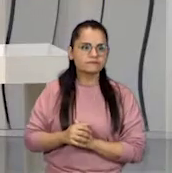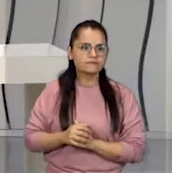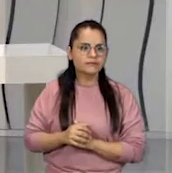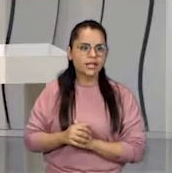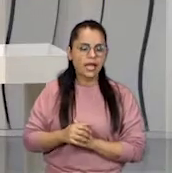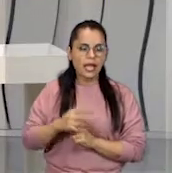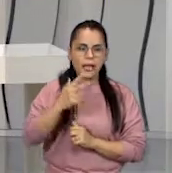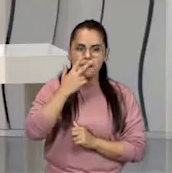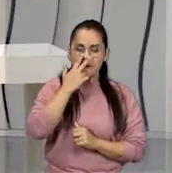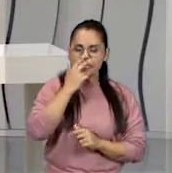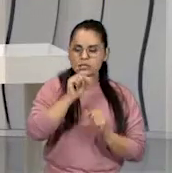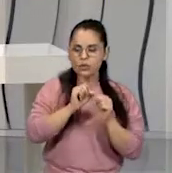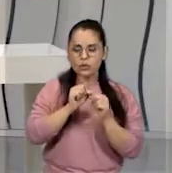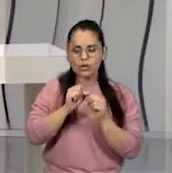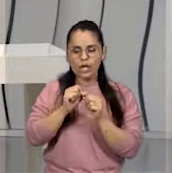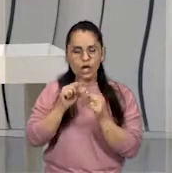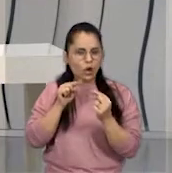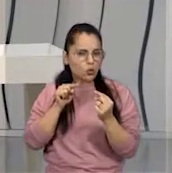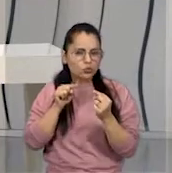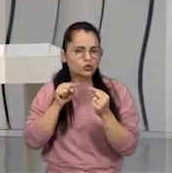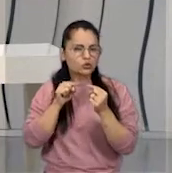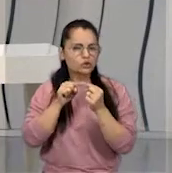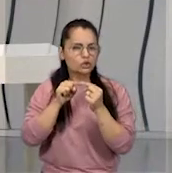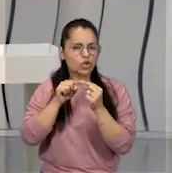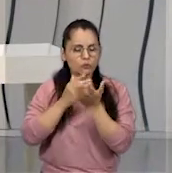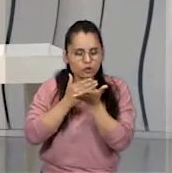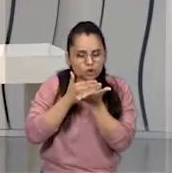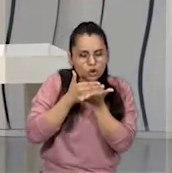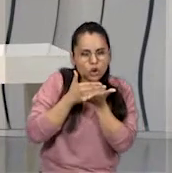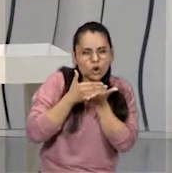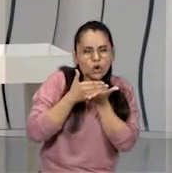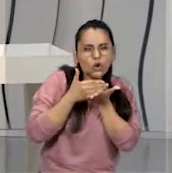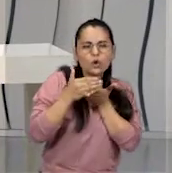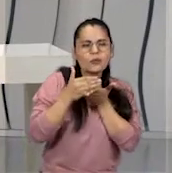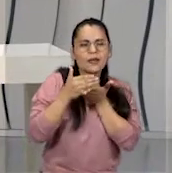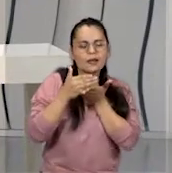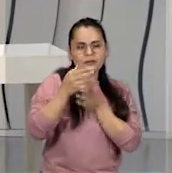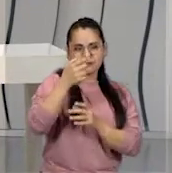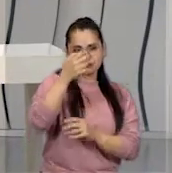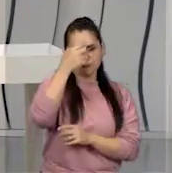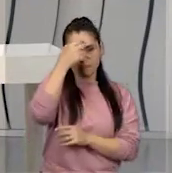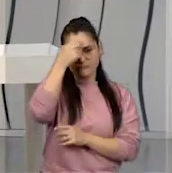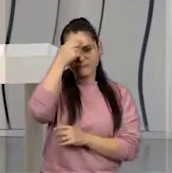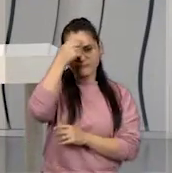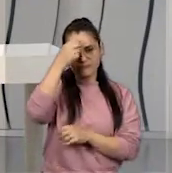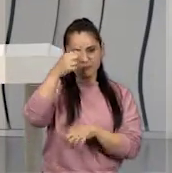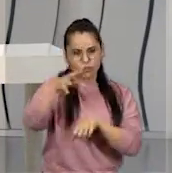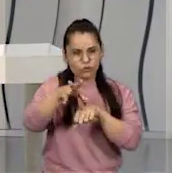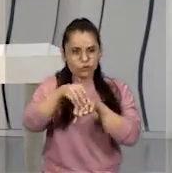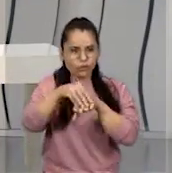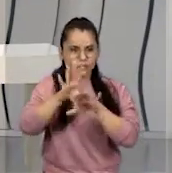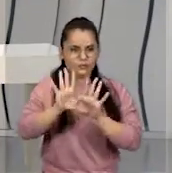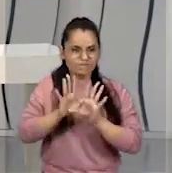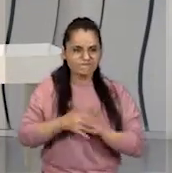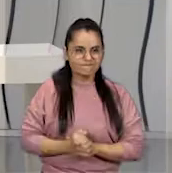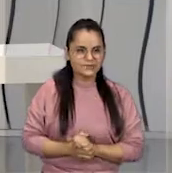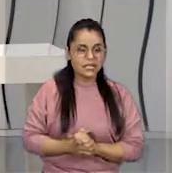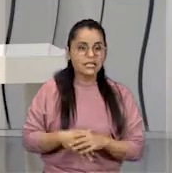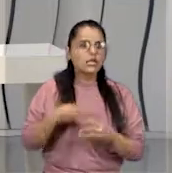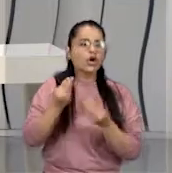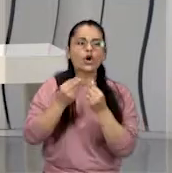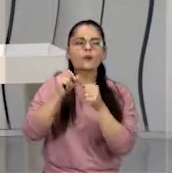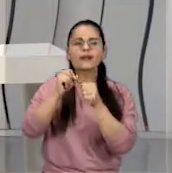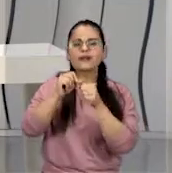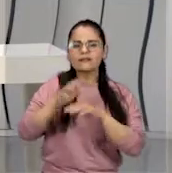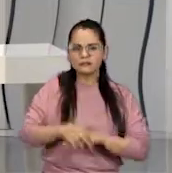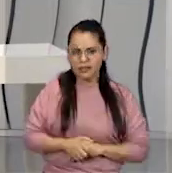parto do conhecimento. A mãe dele era parteira, e maêutica vem de parto do conhecimento. Então, o que ele faz na maêutica?